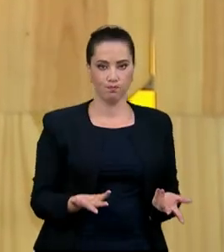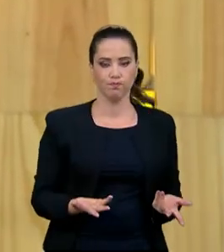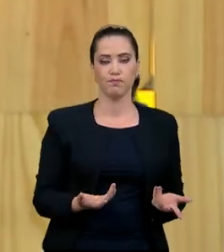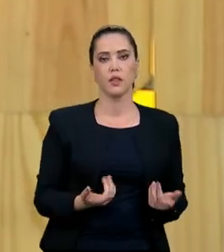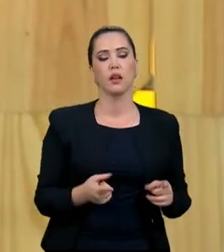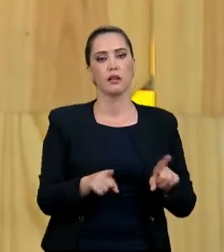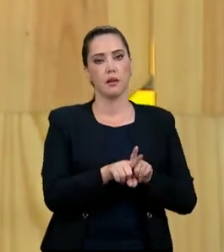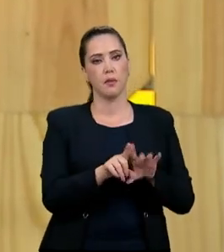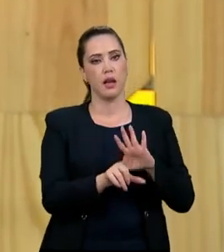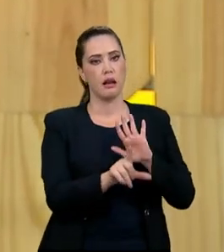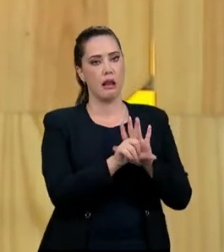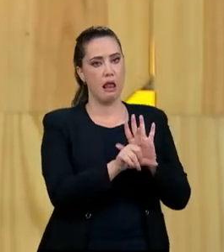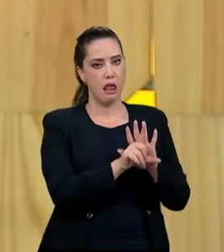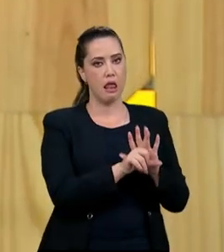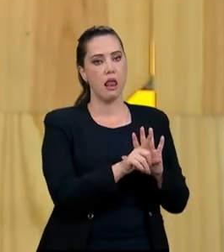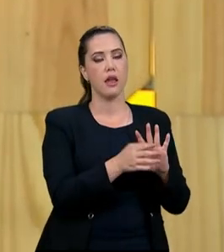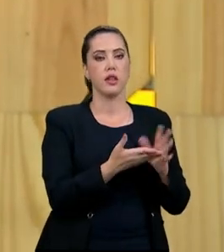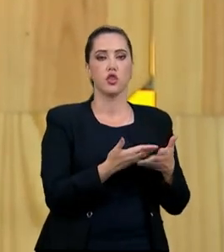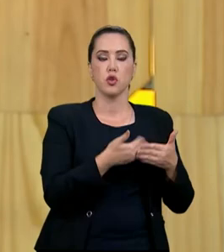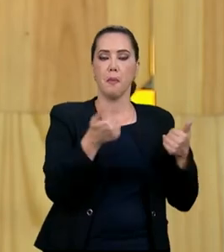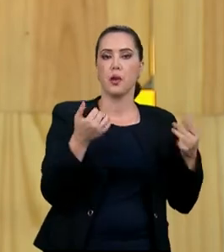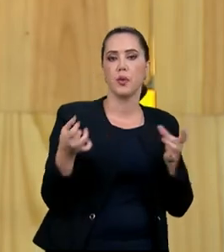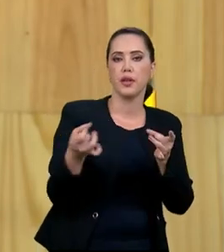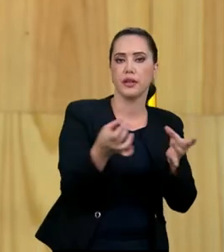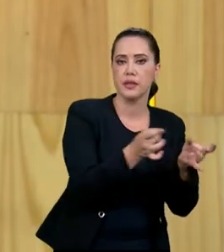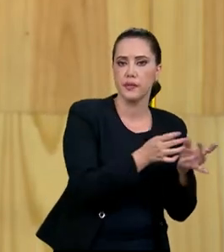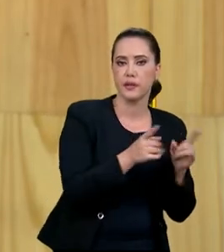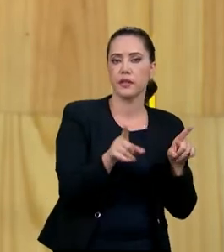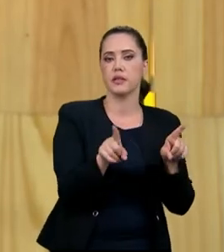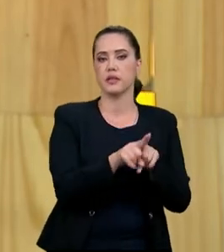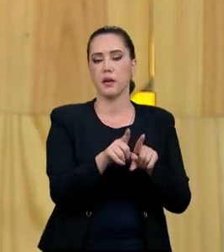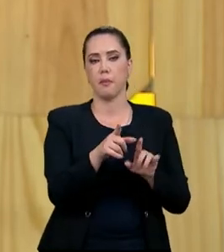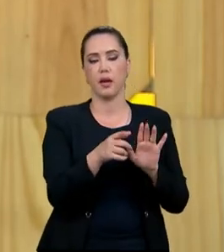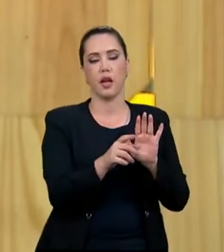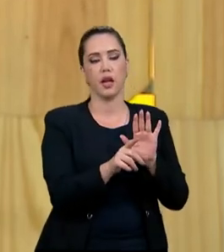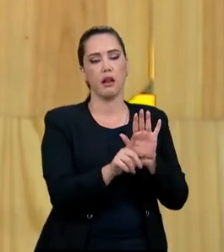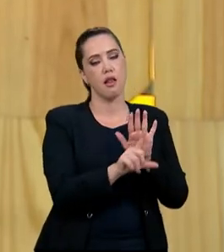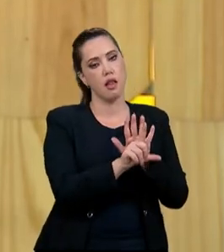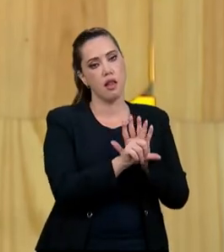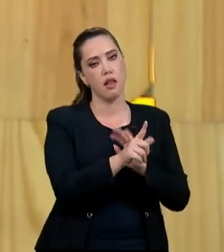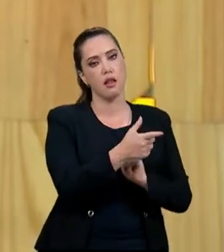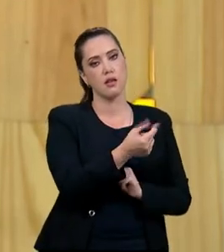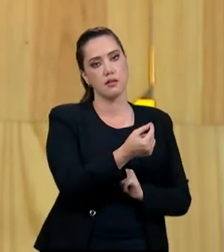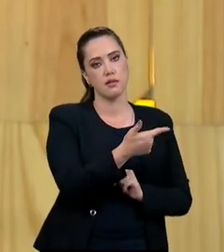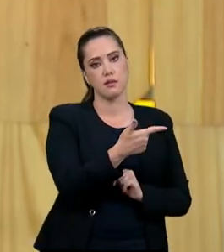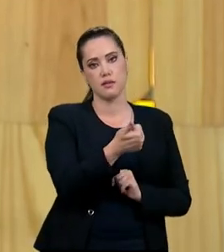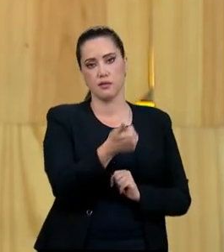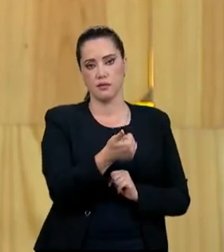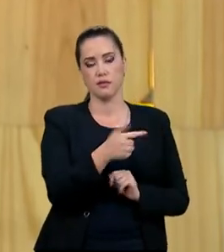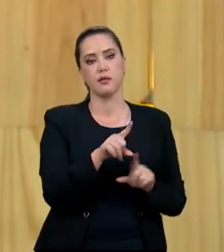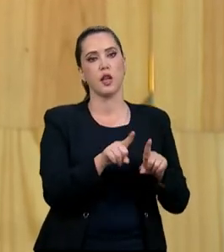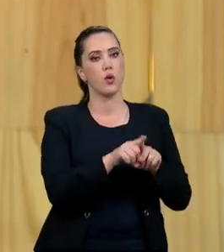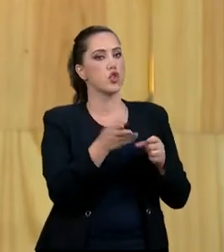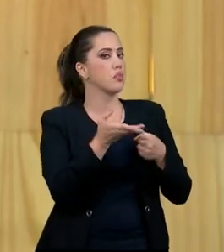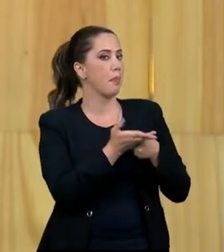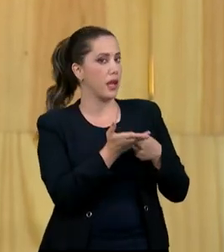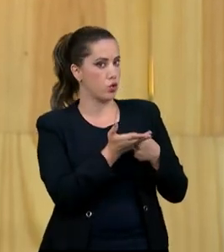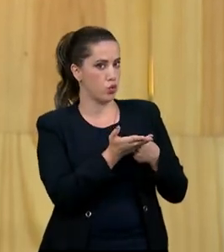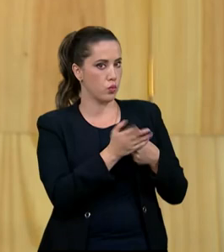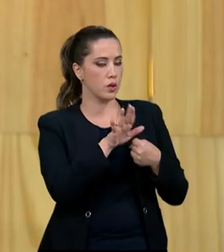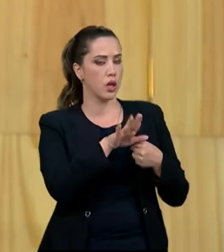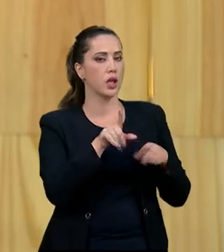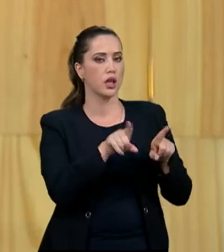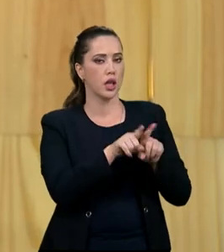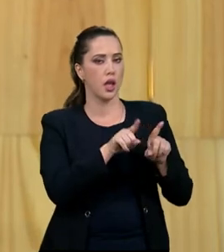melhoria no ambiente de negócio, a 2021, ela traz aí também um novo conjunto de atividades, que são as atividades de médio risco, que também